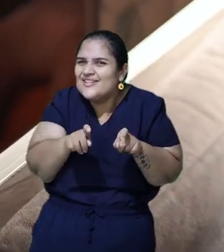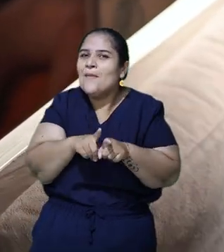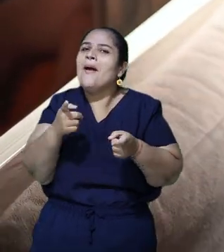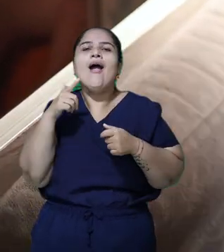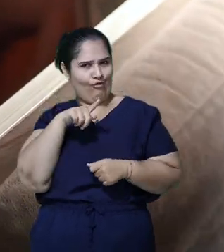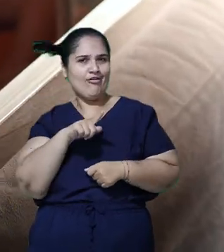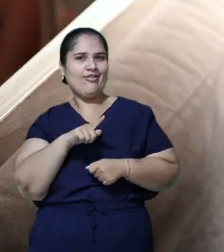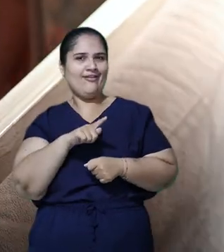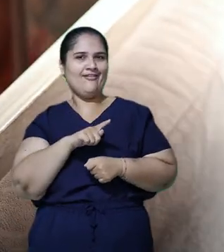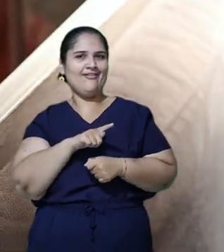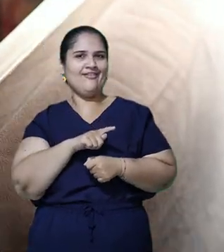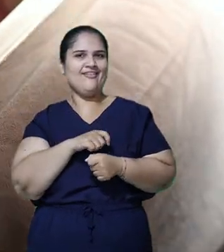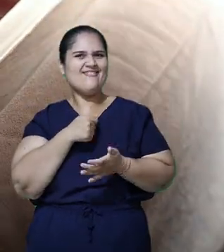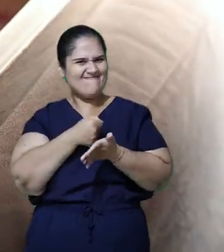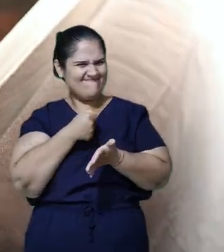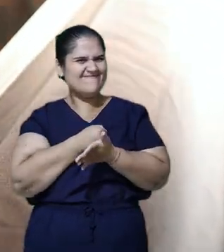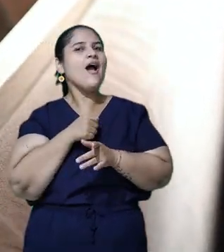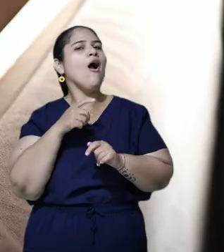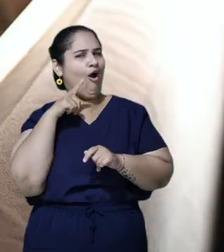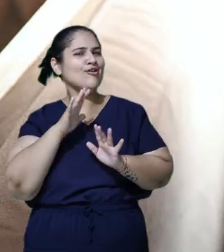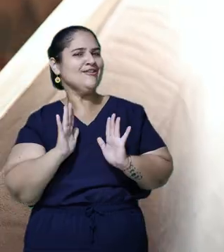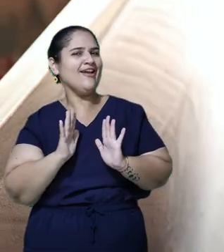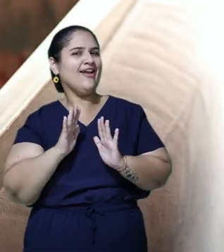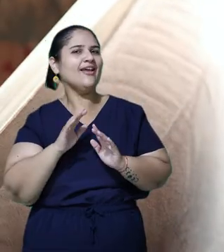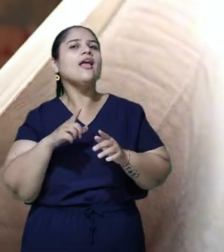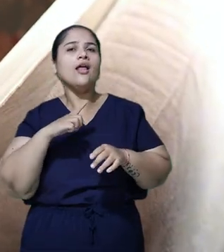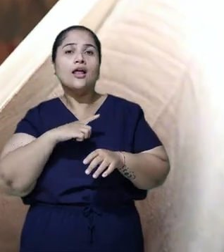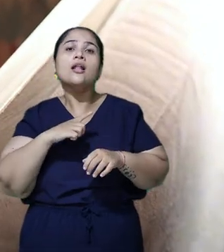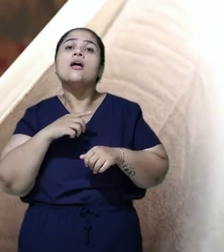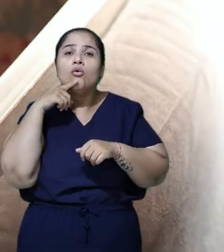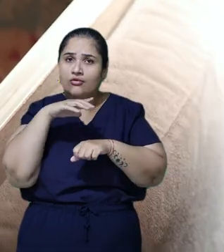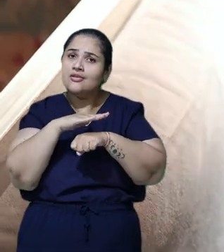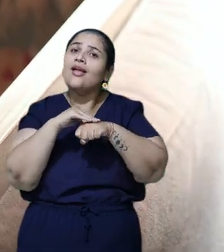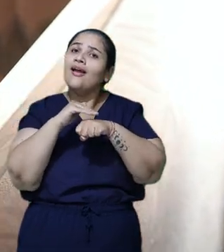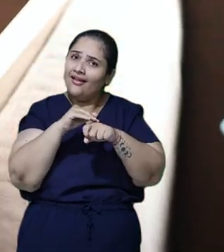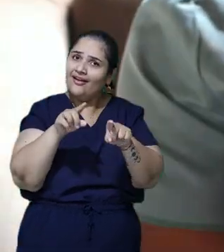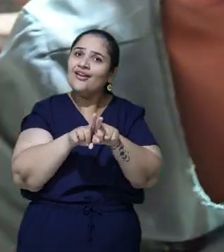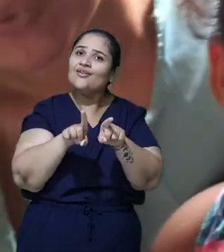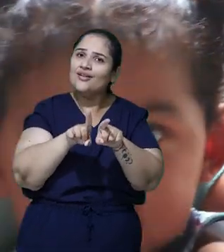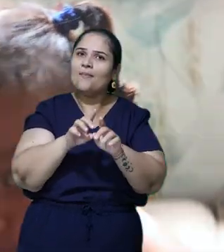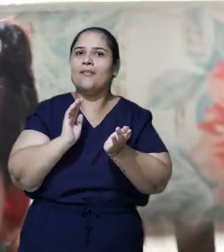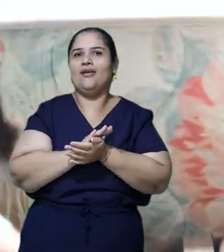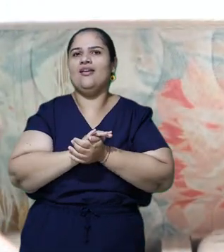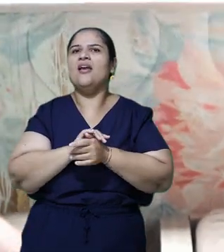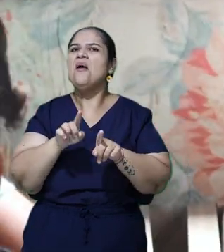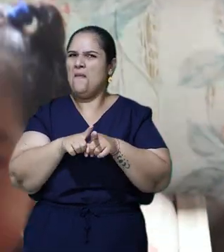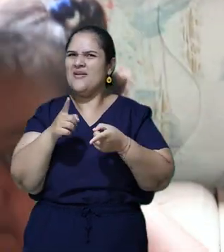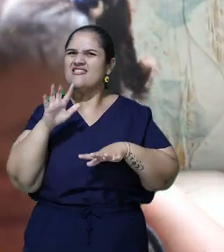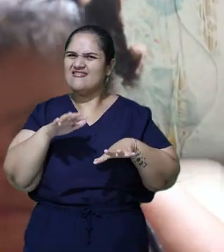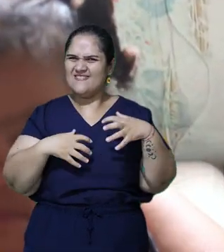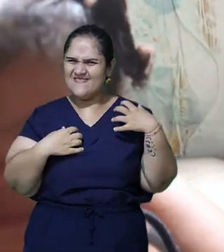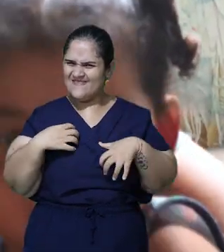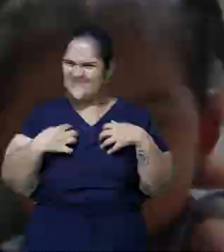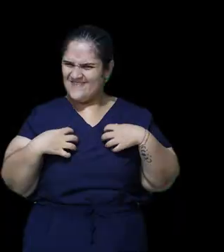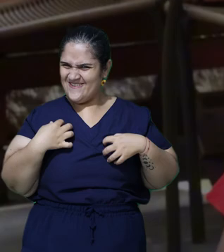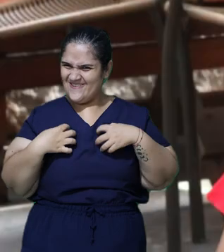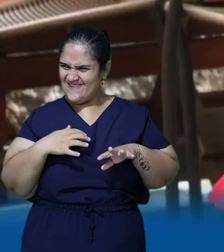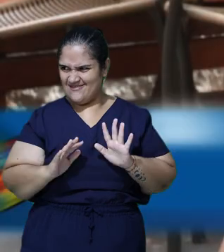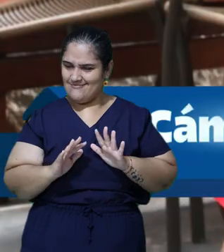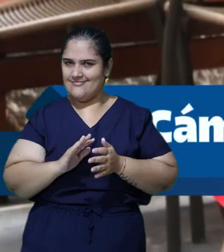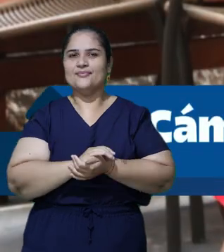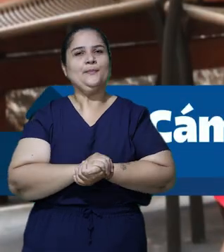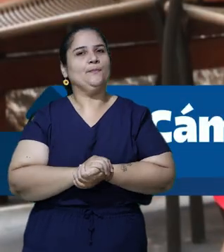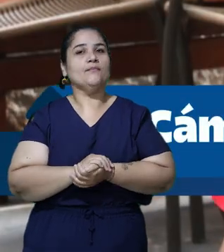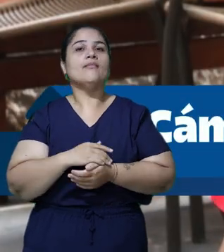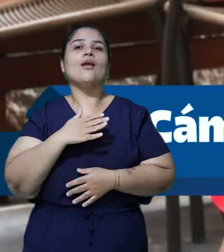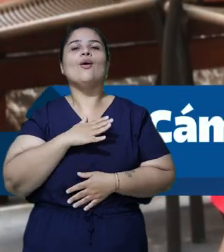consegue ter os momentos dela de carinho, e quando ela vem Isso assim. é só quando ela tá estressada. É. Só quando ela tá estressada. Oi, eu